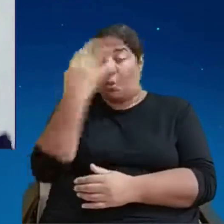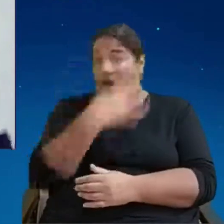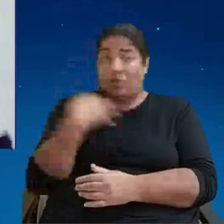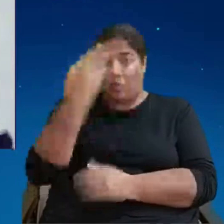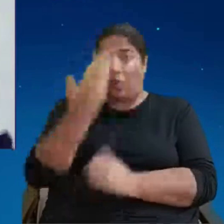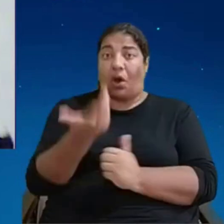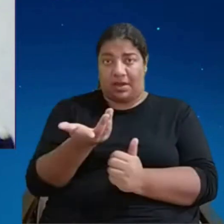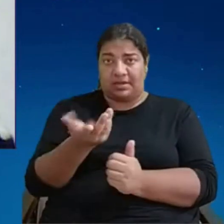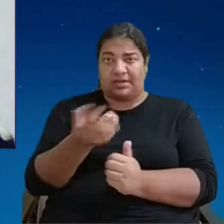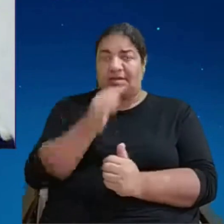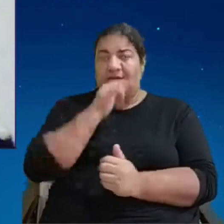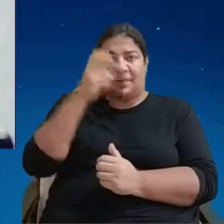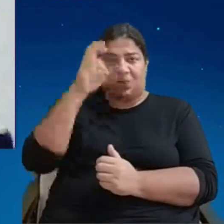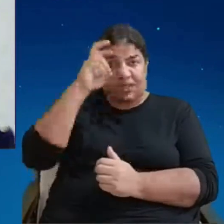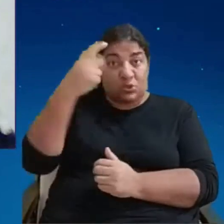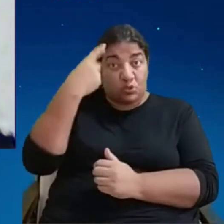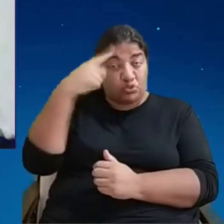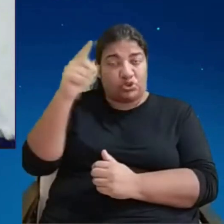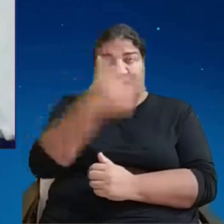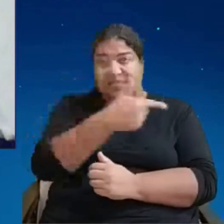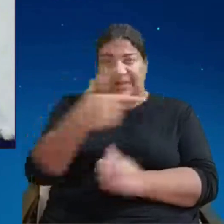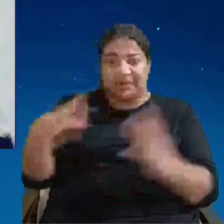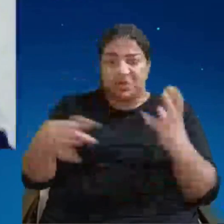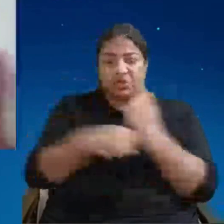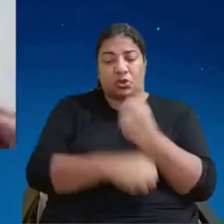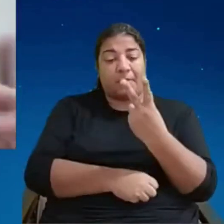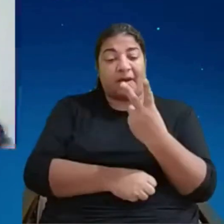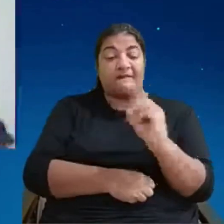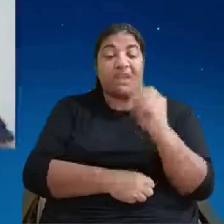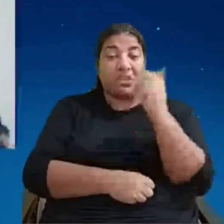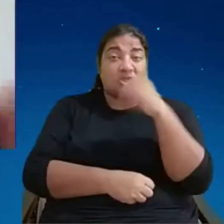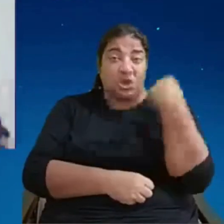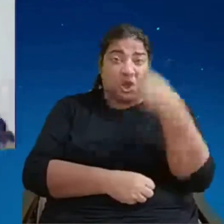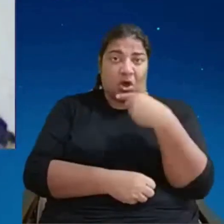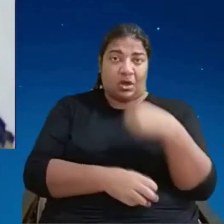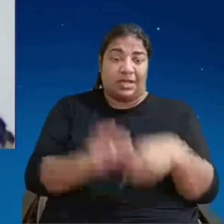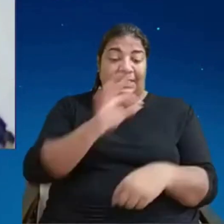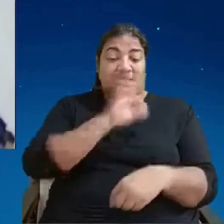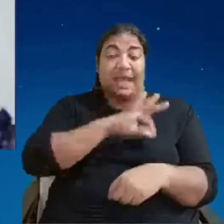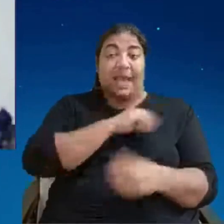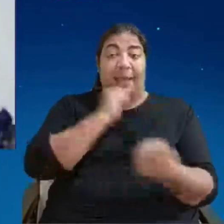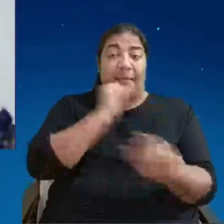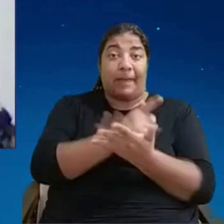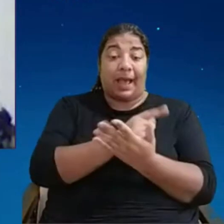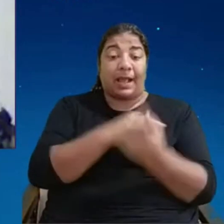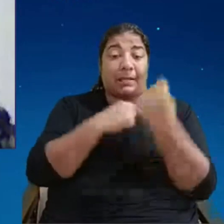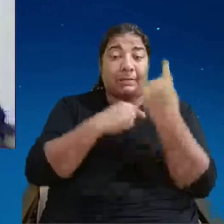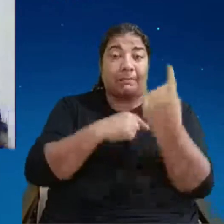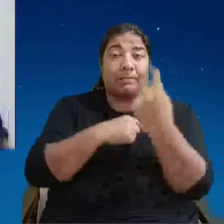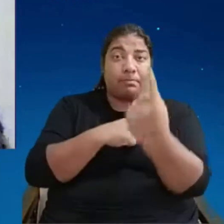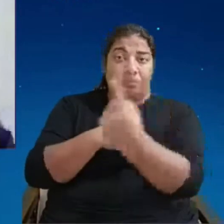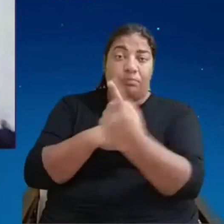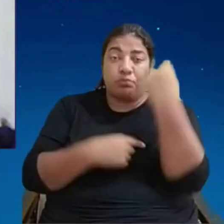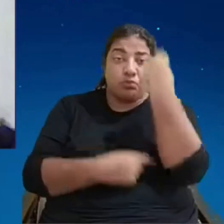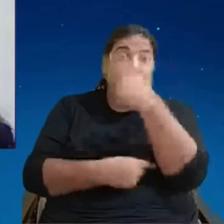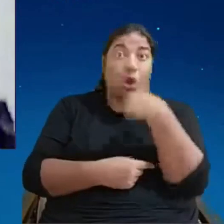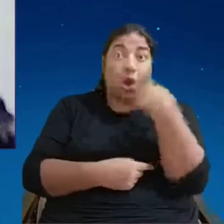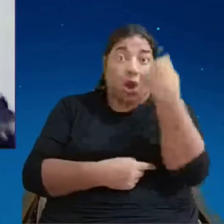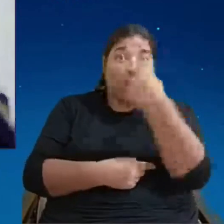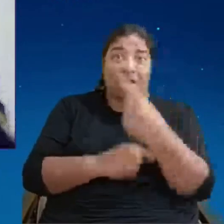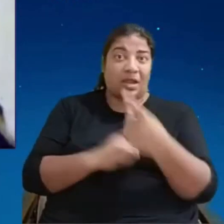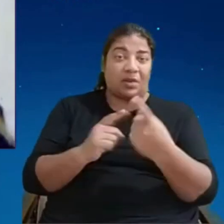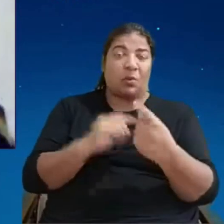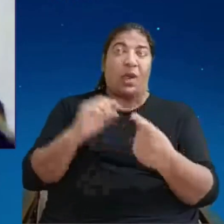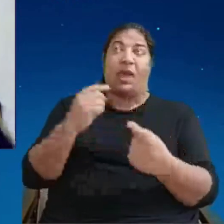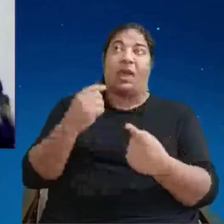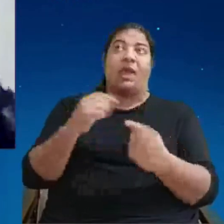na semana, ele trabalha 20 horas. Ele ganha por hora. Vocês podem criar uma novidade nisso. Tragam o estudante e